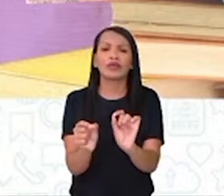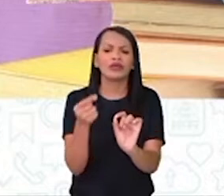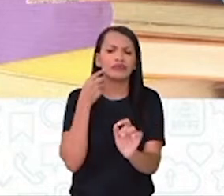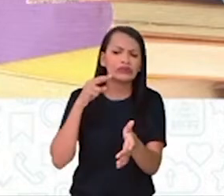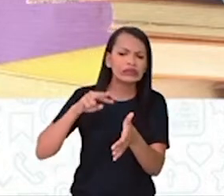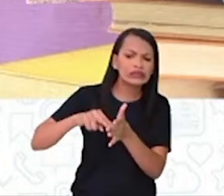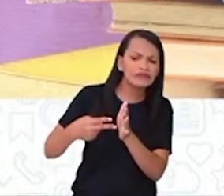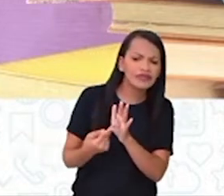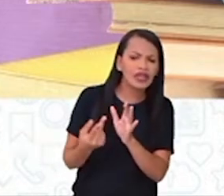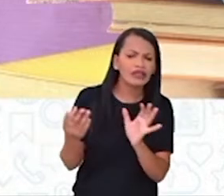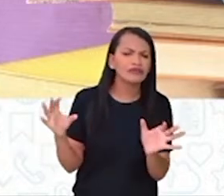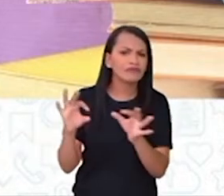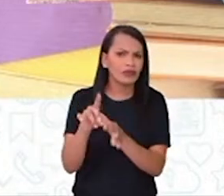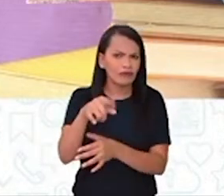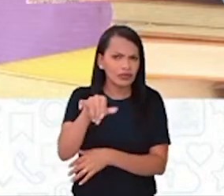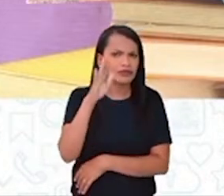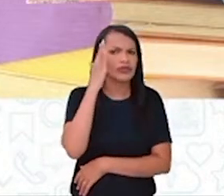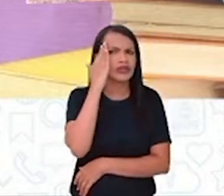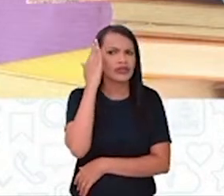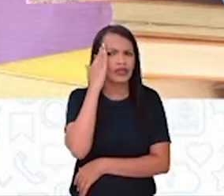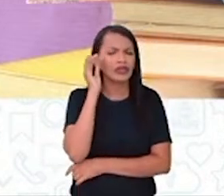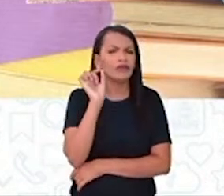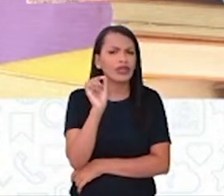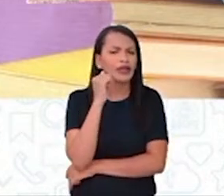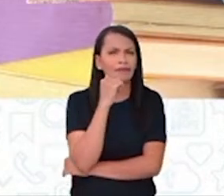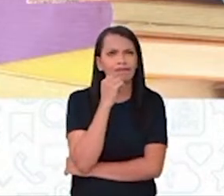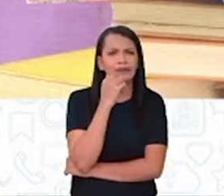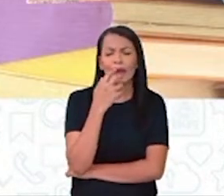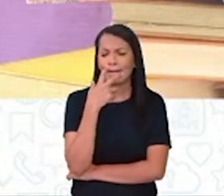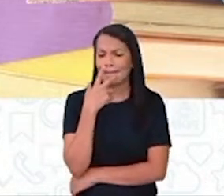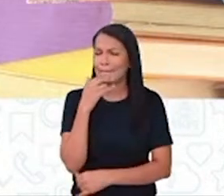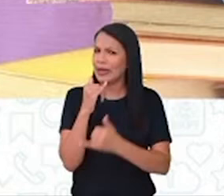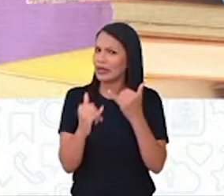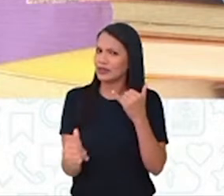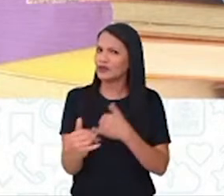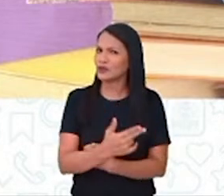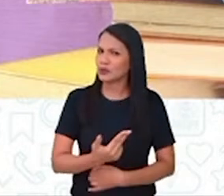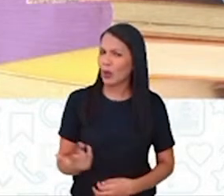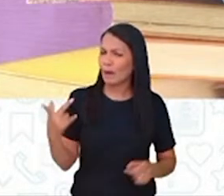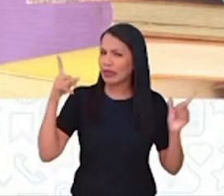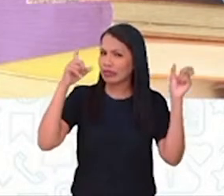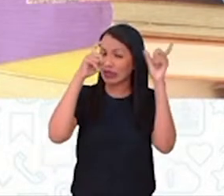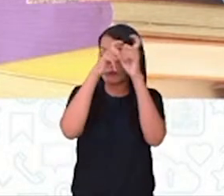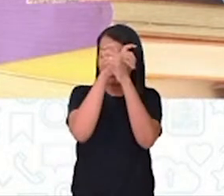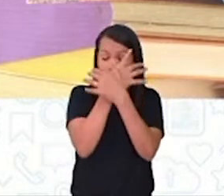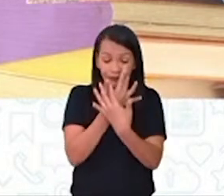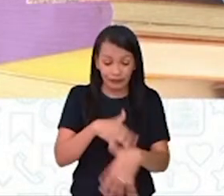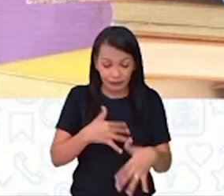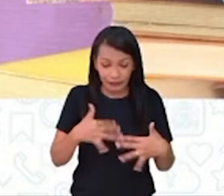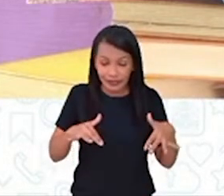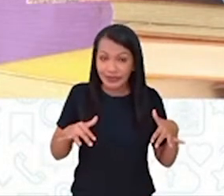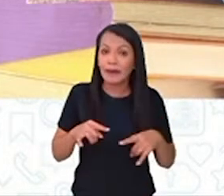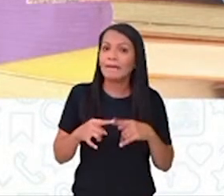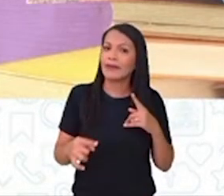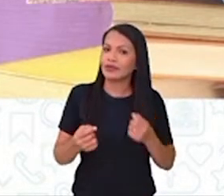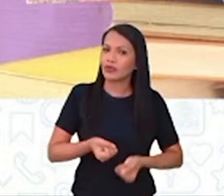comum. Vocês vão entender. Eu sei que o nome parece que é uma coisa absurda, mas a gente faz isso o tempo todo. Ó, trouxe aqui um trechinho de um poema